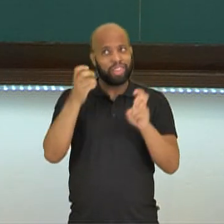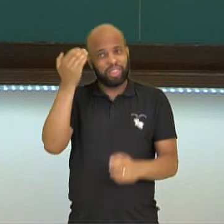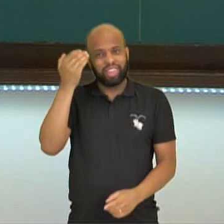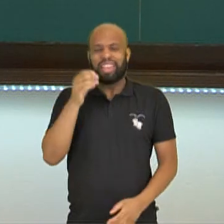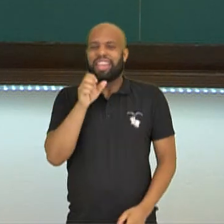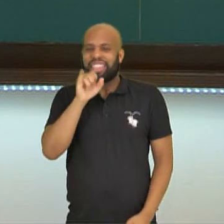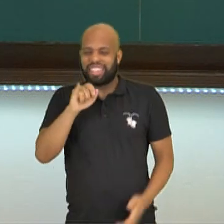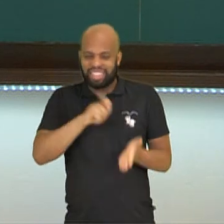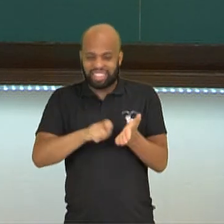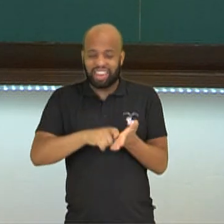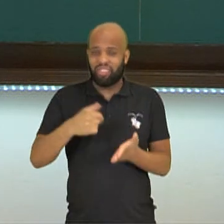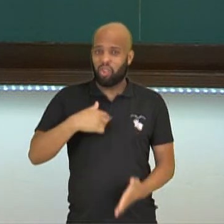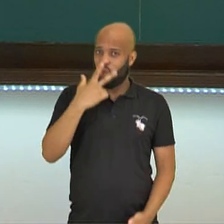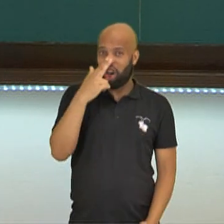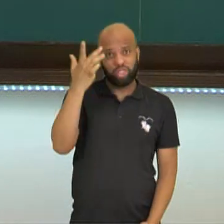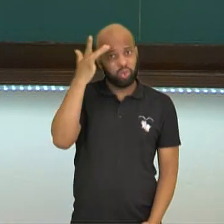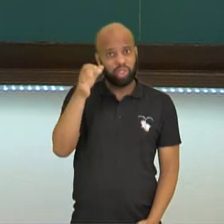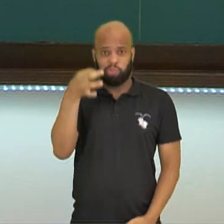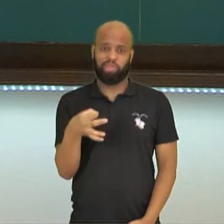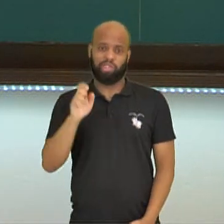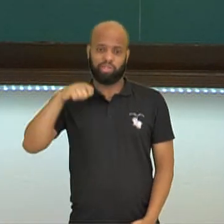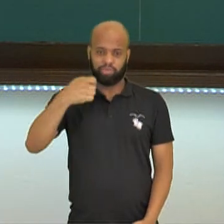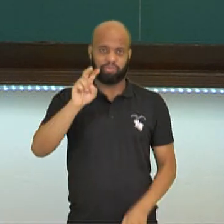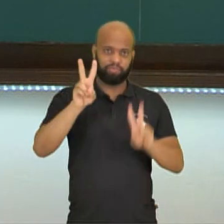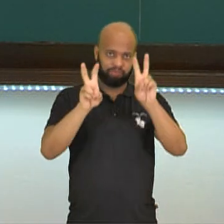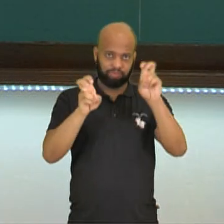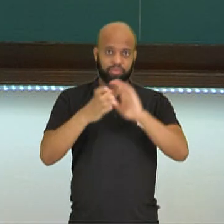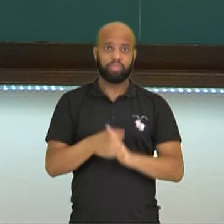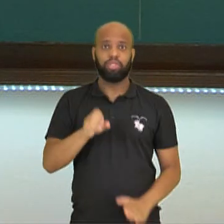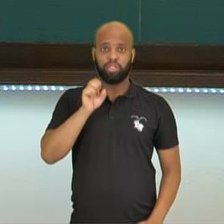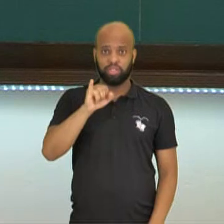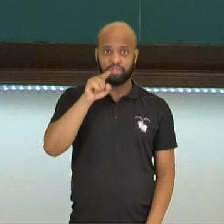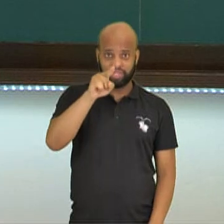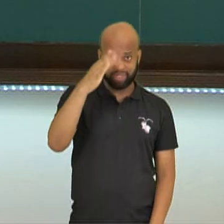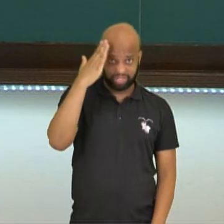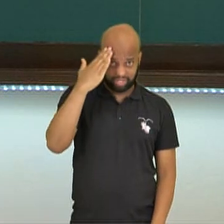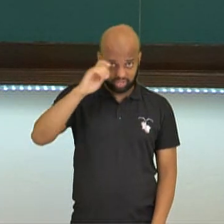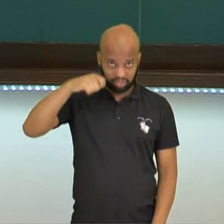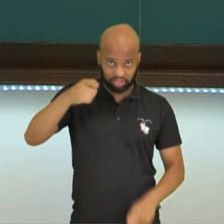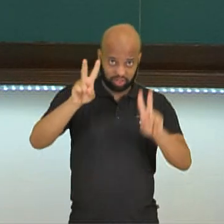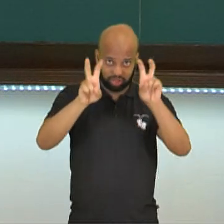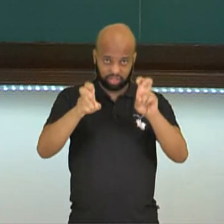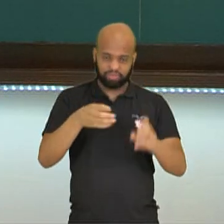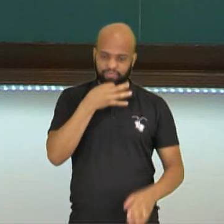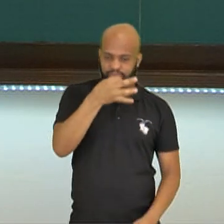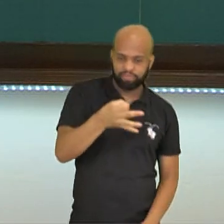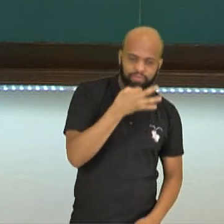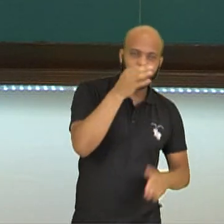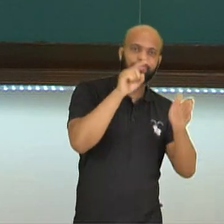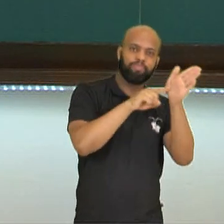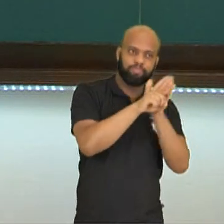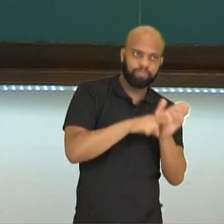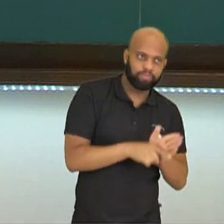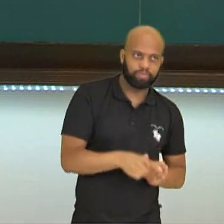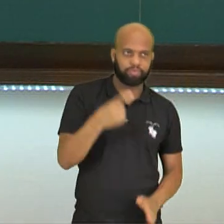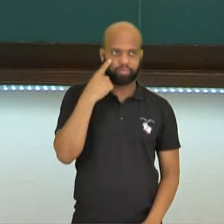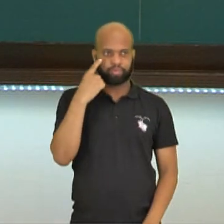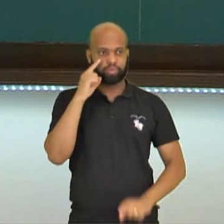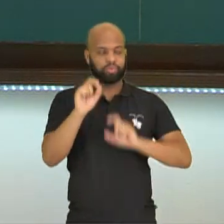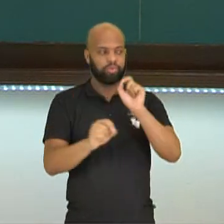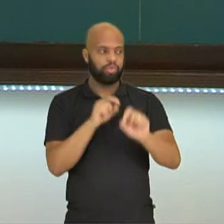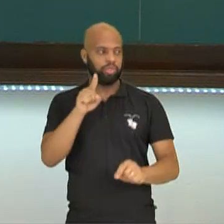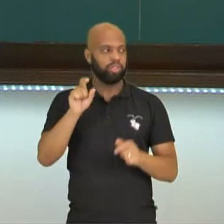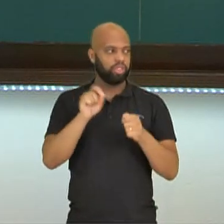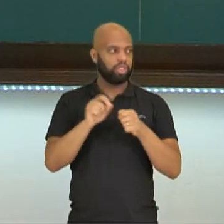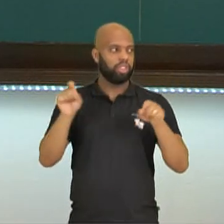assunto. Então, se você sabe sobre aquele assunto, dê a sua opinião. Pesquise, veja o que você